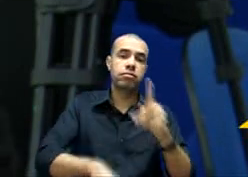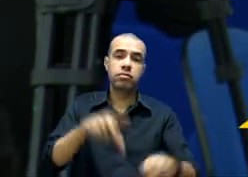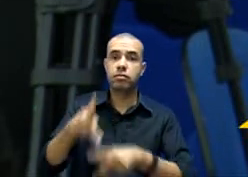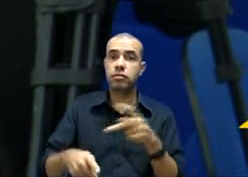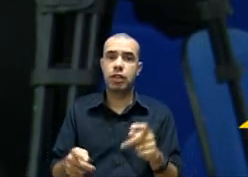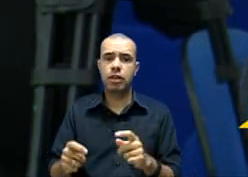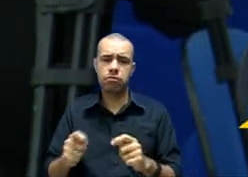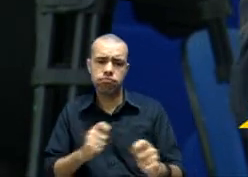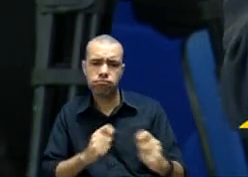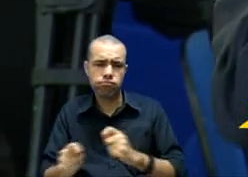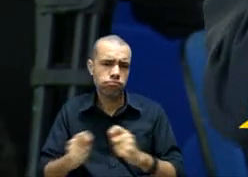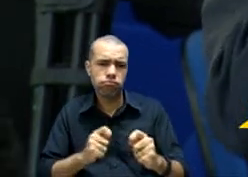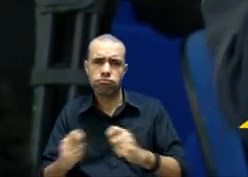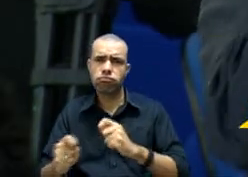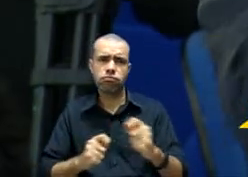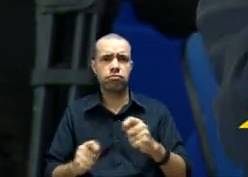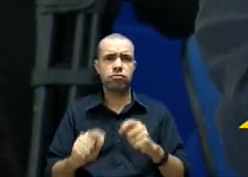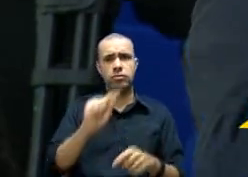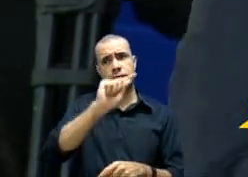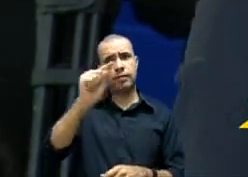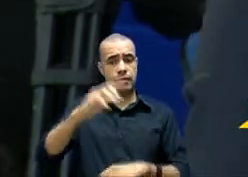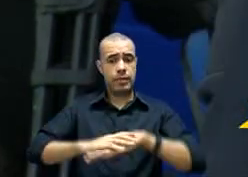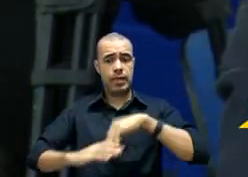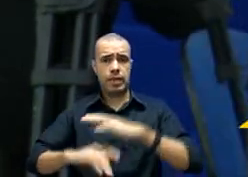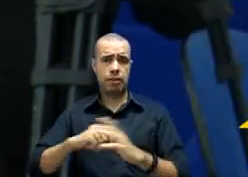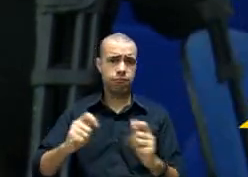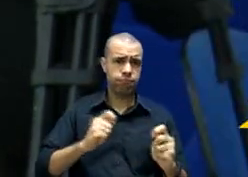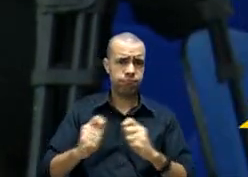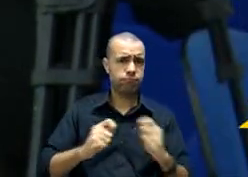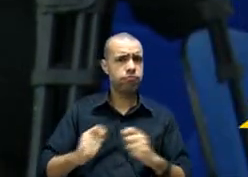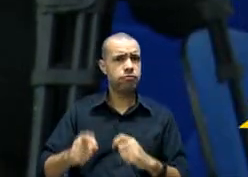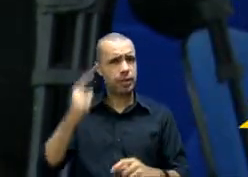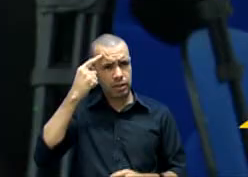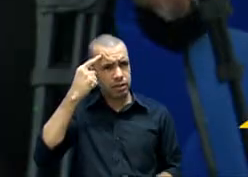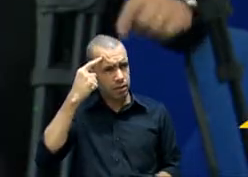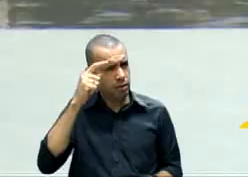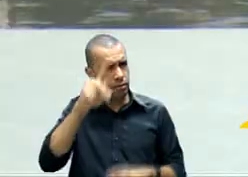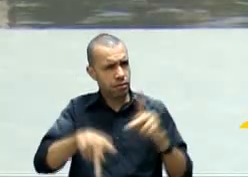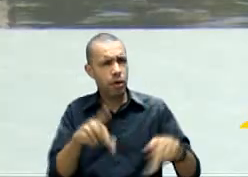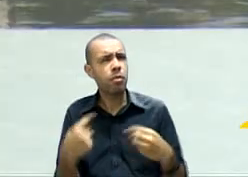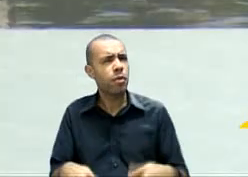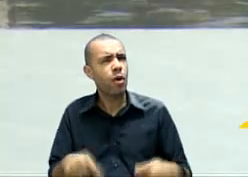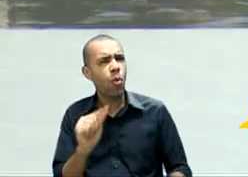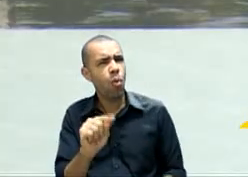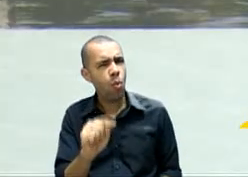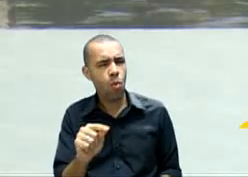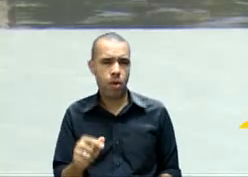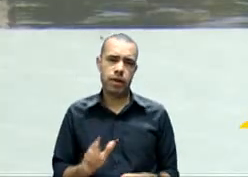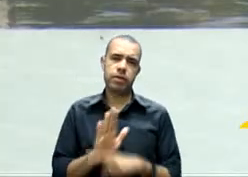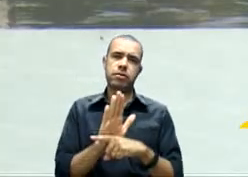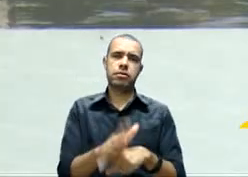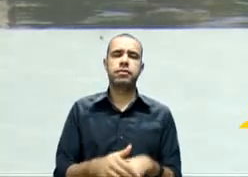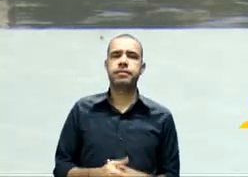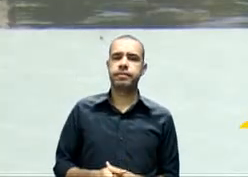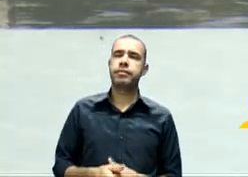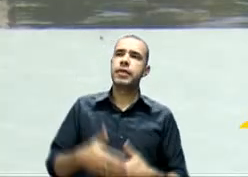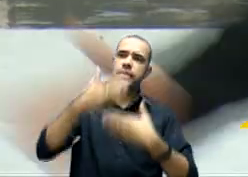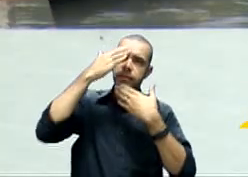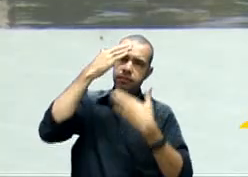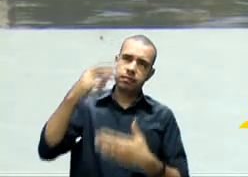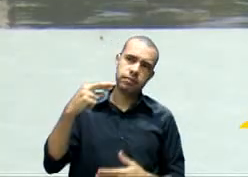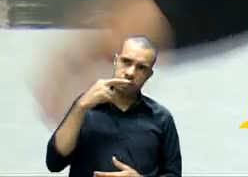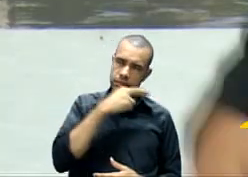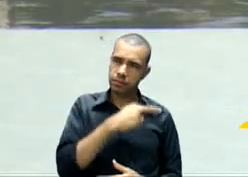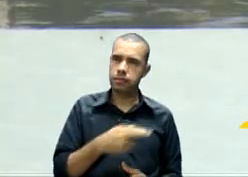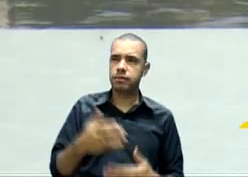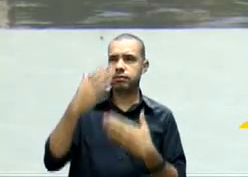de gestão de quem conhece o que o povo precisa. É isso que Sorocaba precisa. Obrigado, obrigado, vereador Manga. Eu agradeço a todos, peço